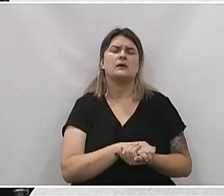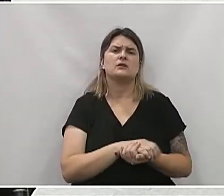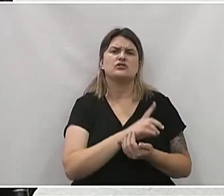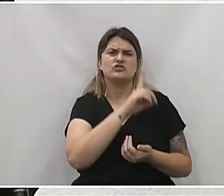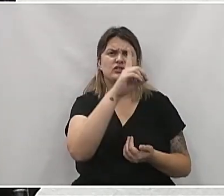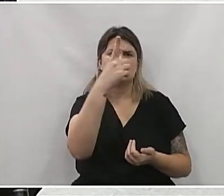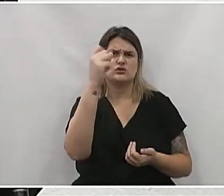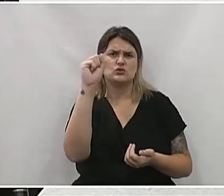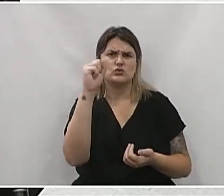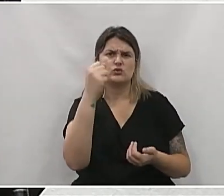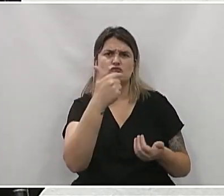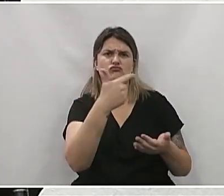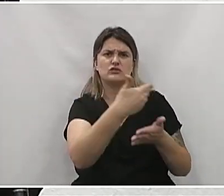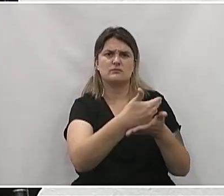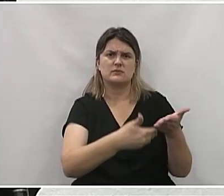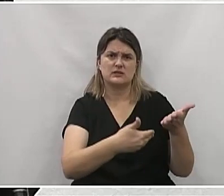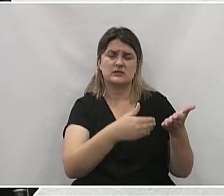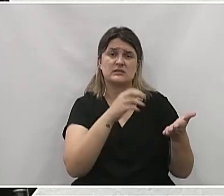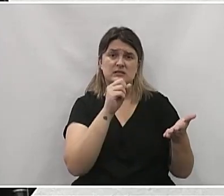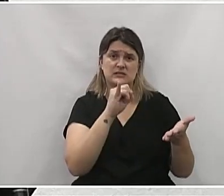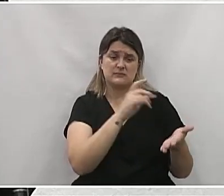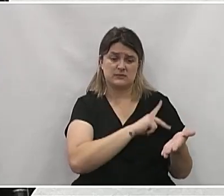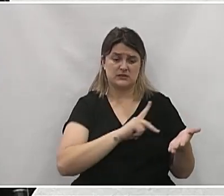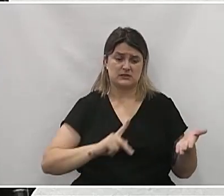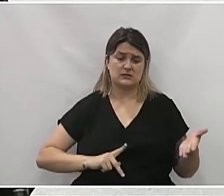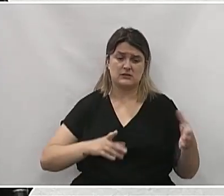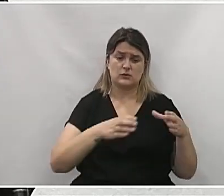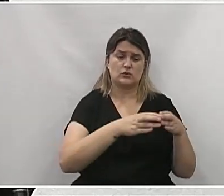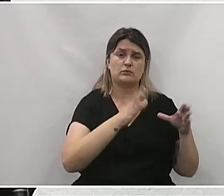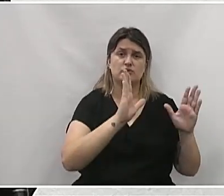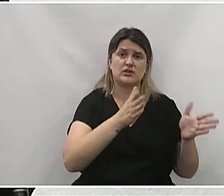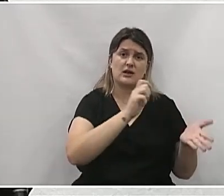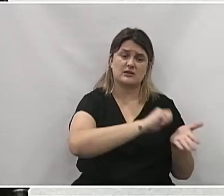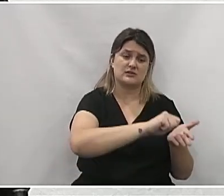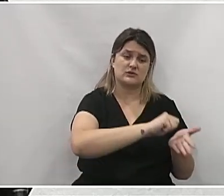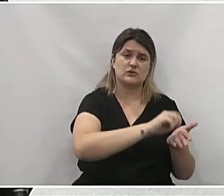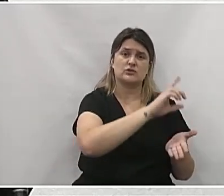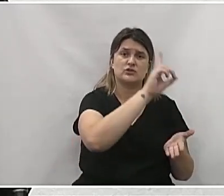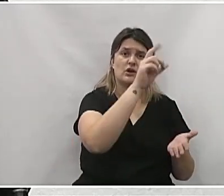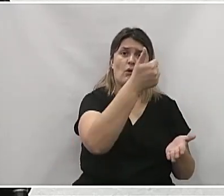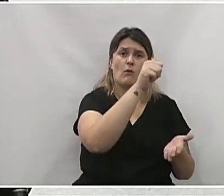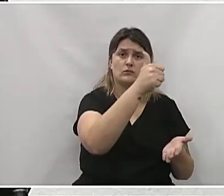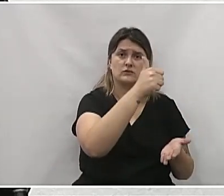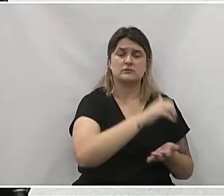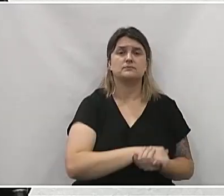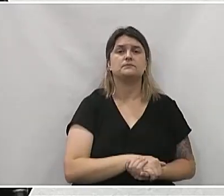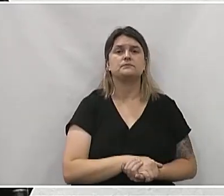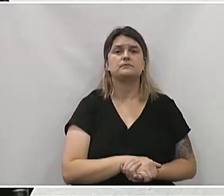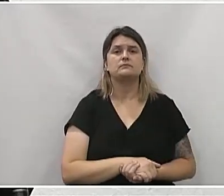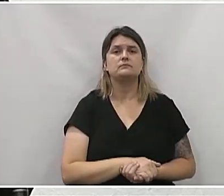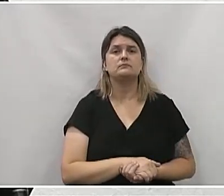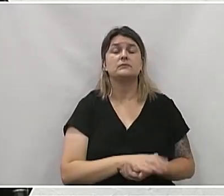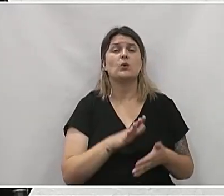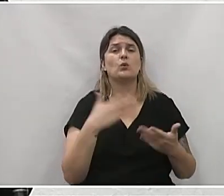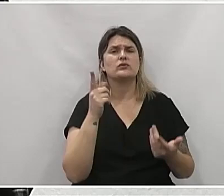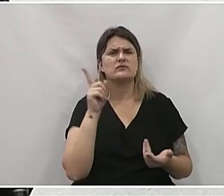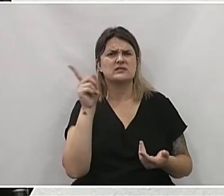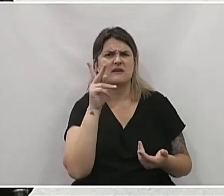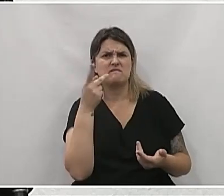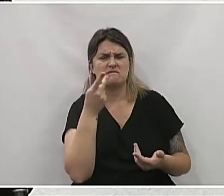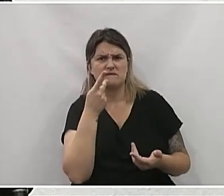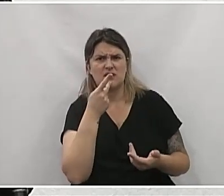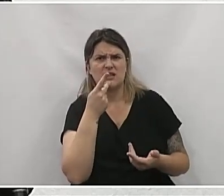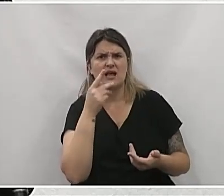no dia 18 não estava impresso, sendo que o presidente da comissão já tinha assinado na semana do dia 11. Quando o nobre vereador fala,